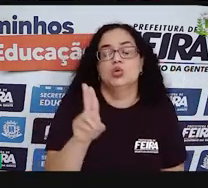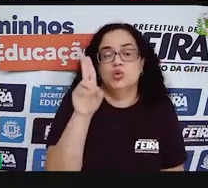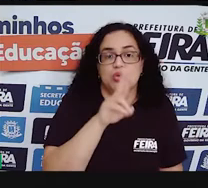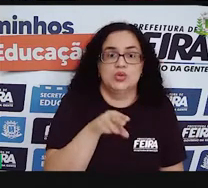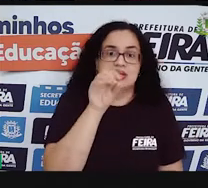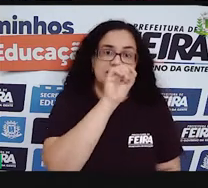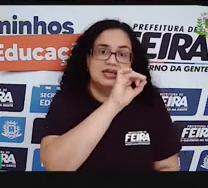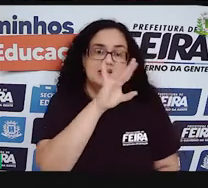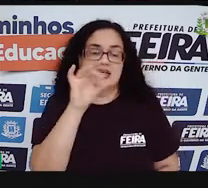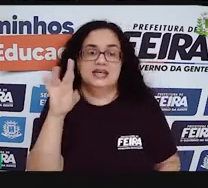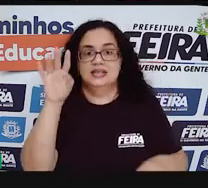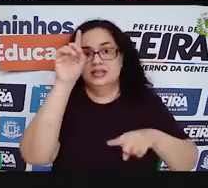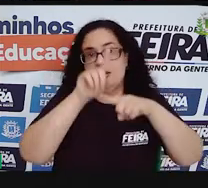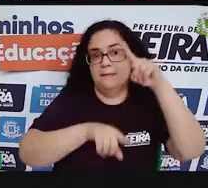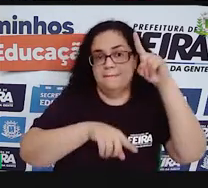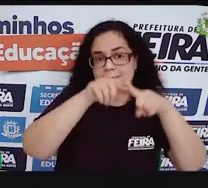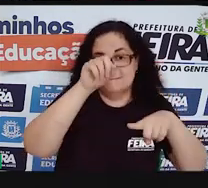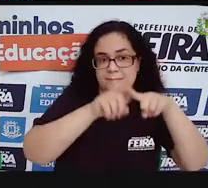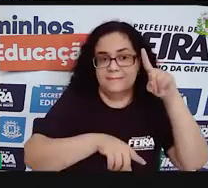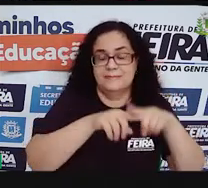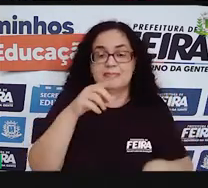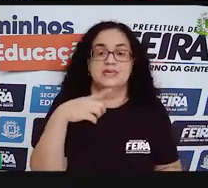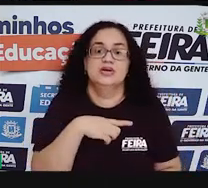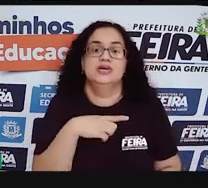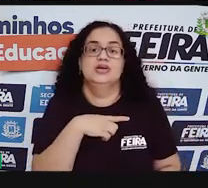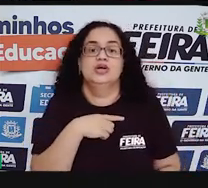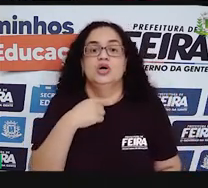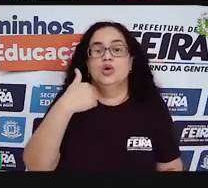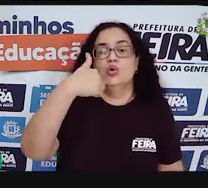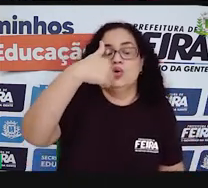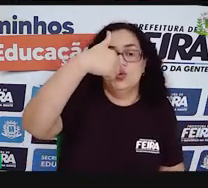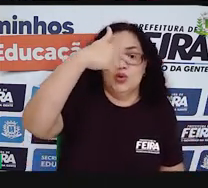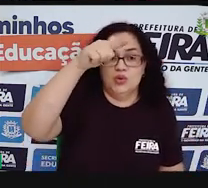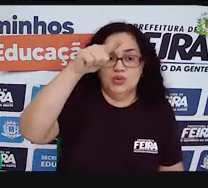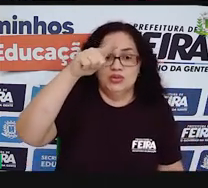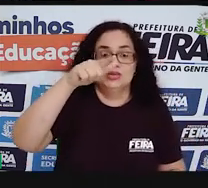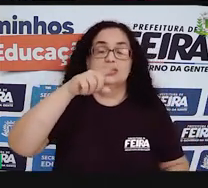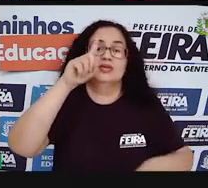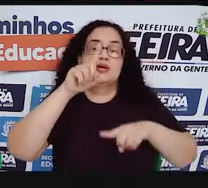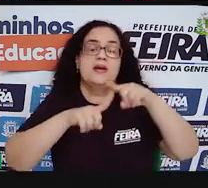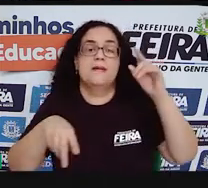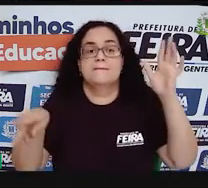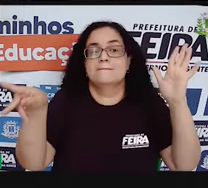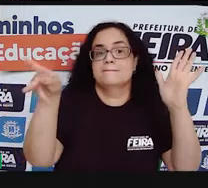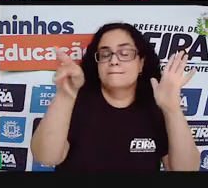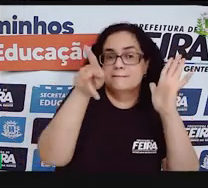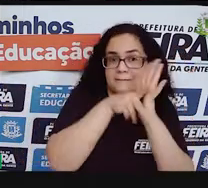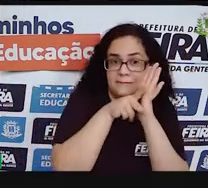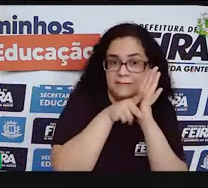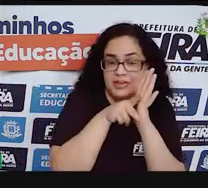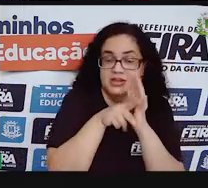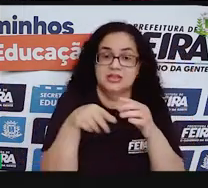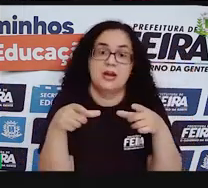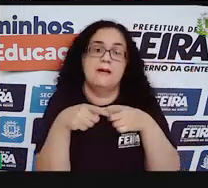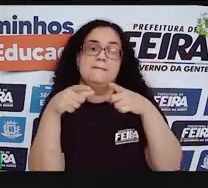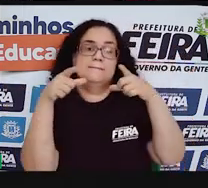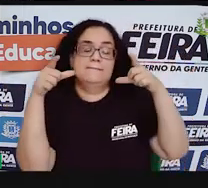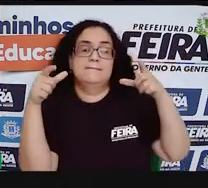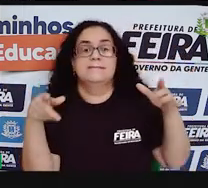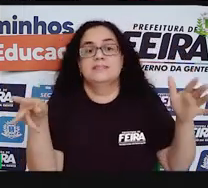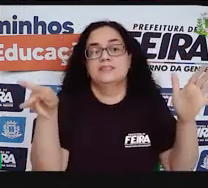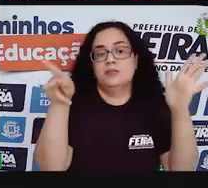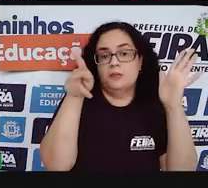de cada material. E a gente já observou que os materiais possuem propriedades que são gerais, né?